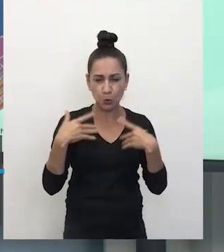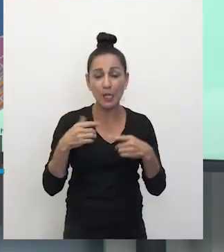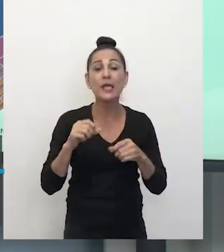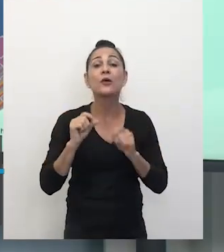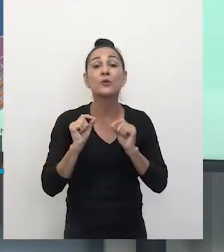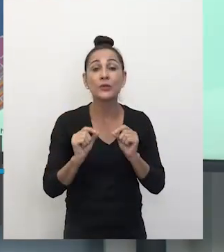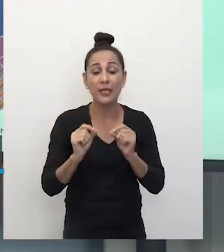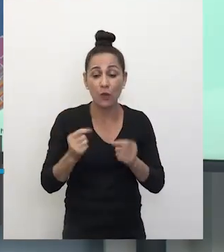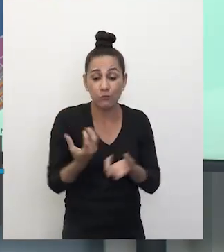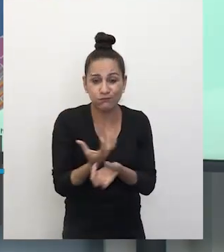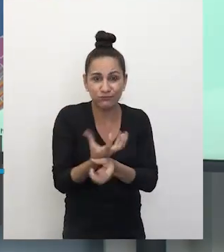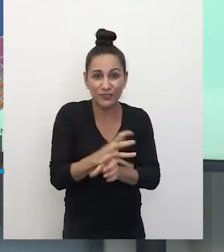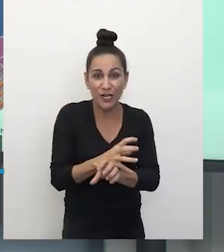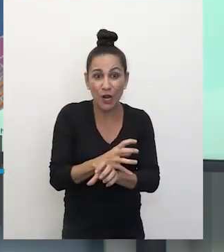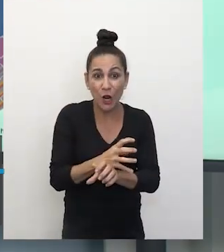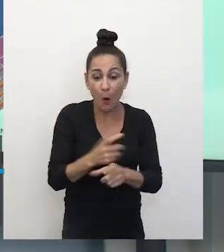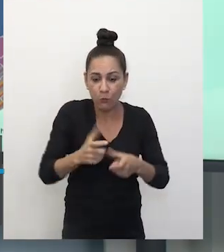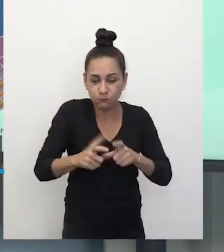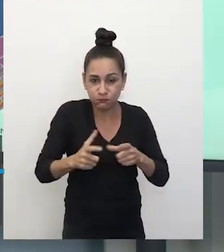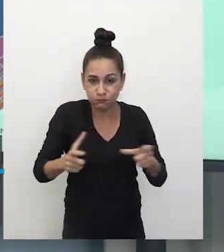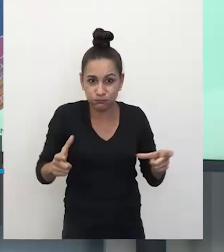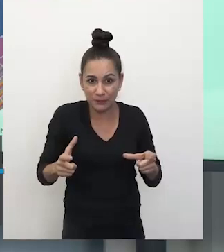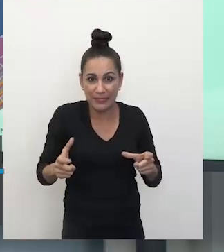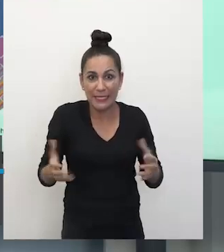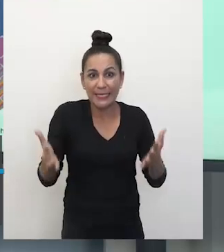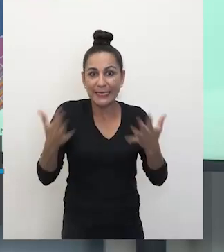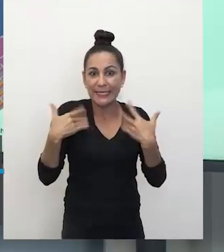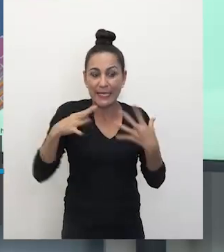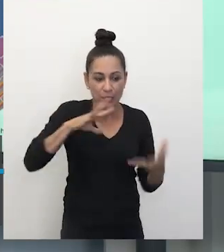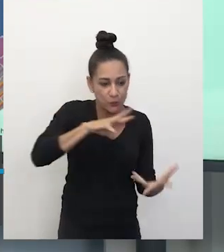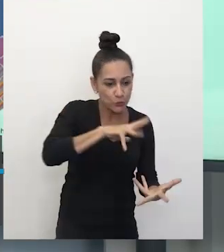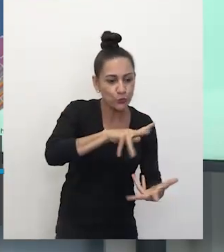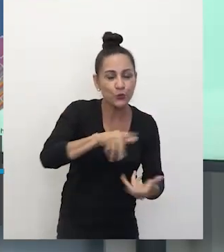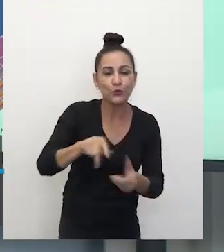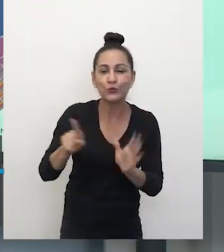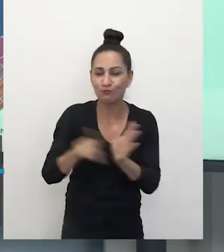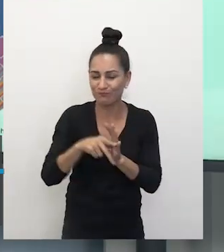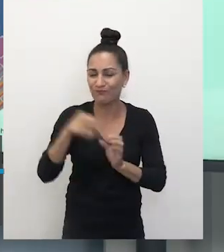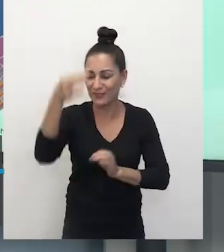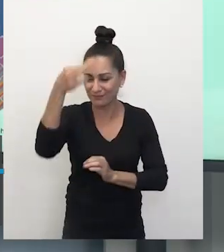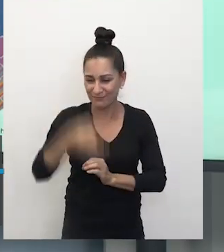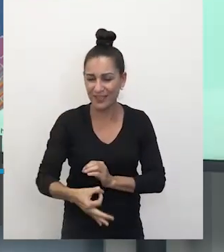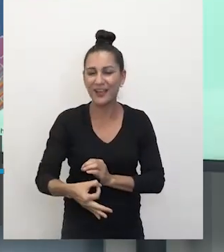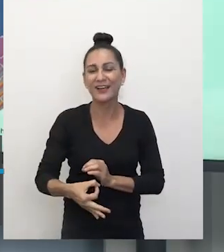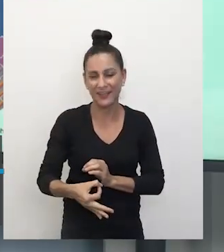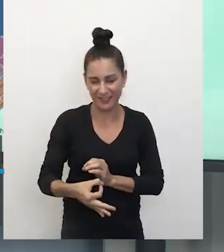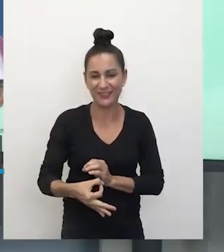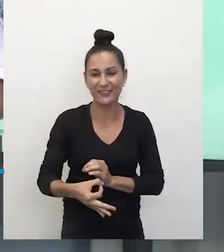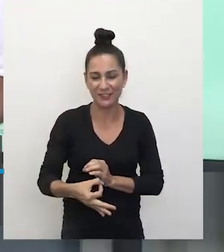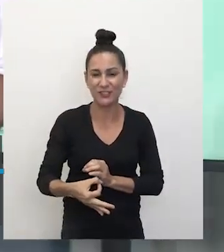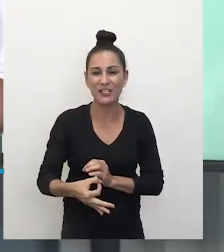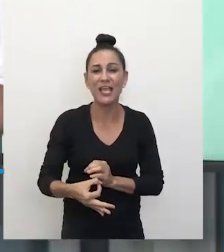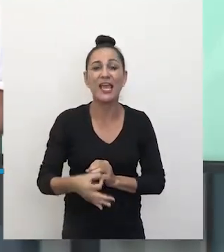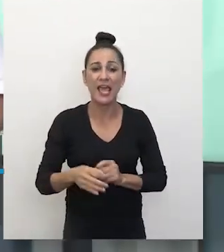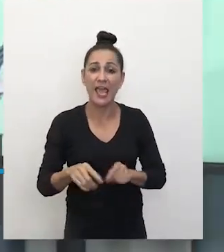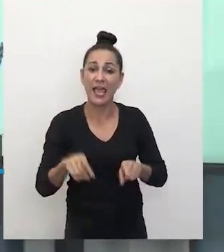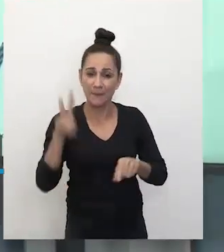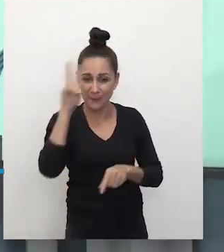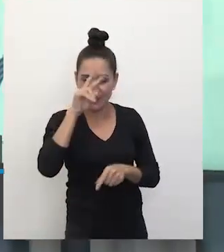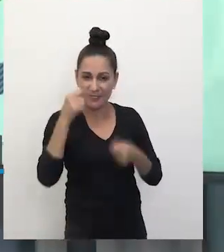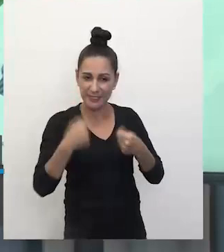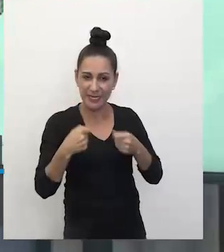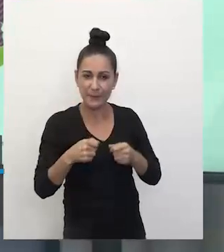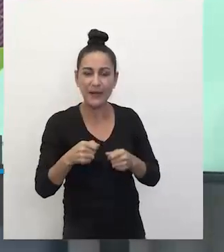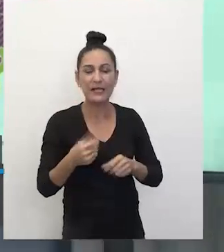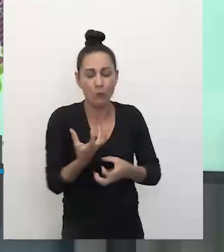deserto quente do mundo Perfeito parabéns aí Gabriel é isso aí mesmo tá é o deserto quente é isso que tem que lembrar